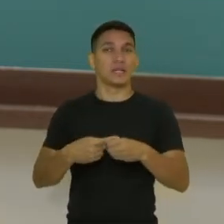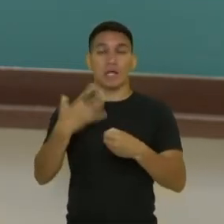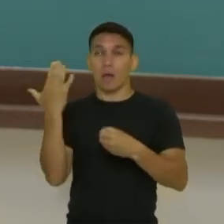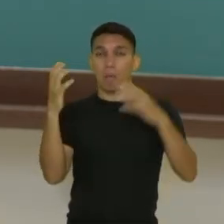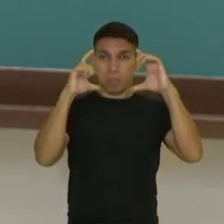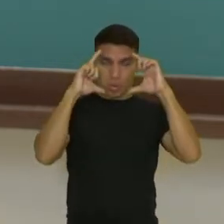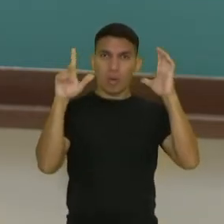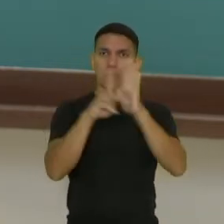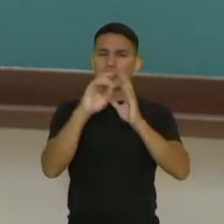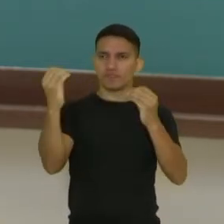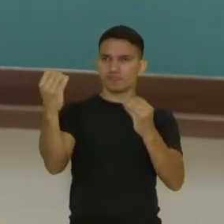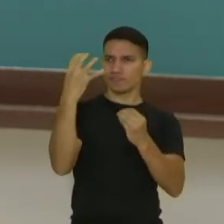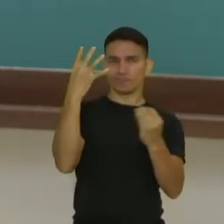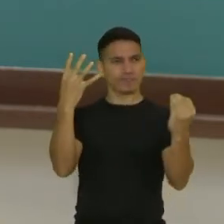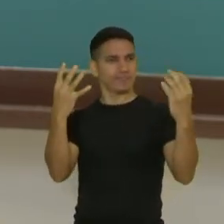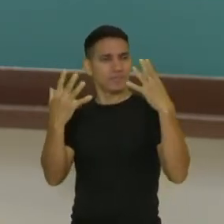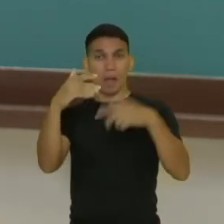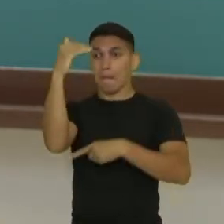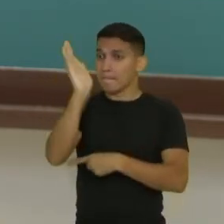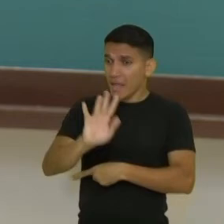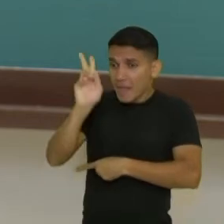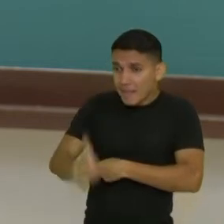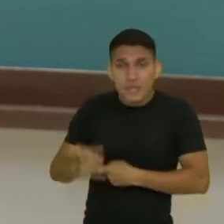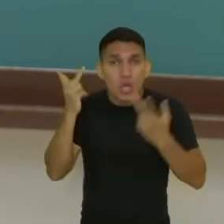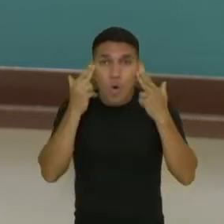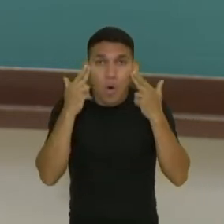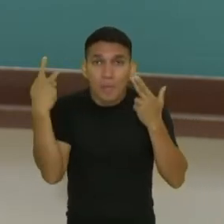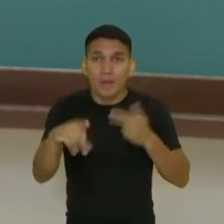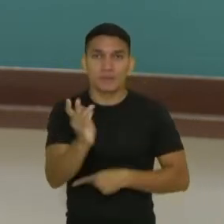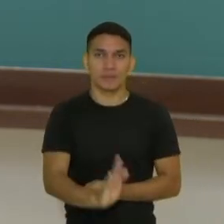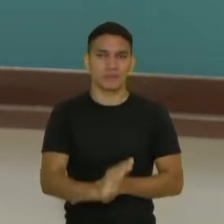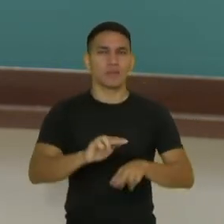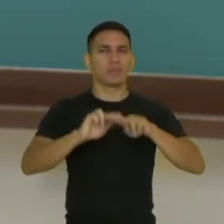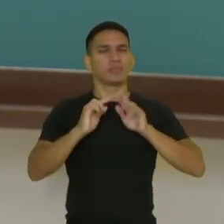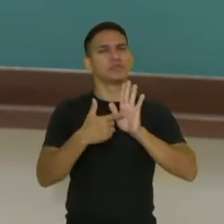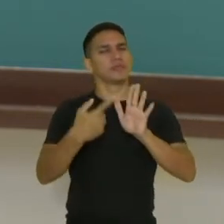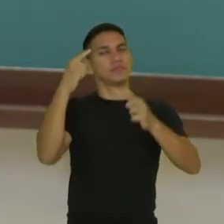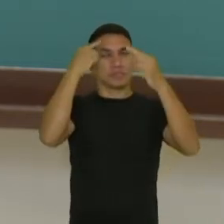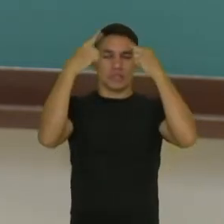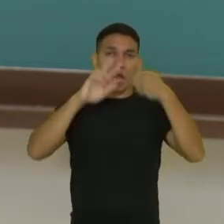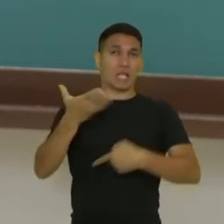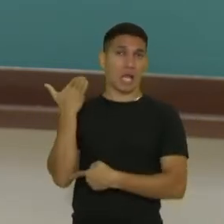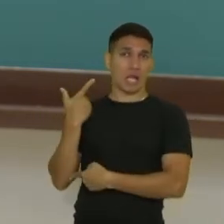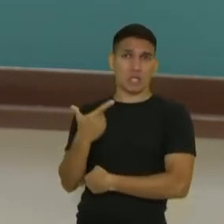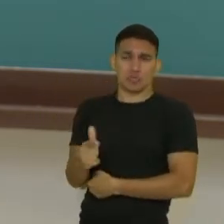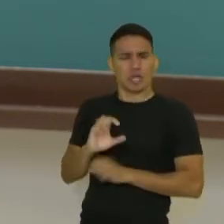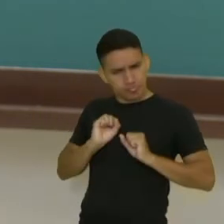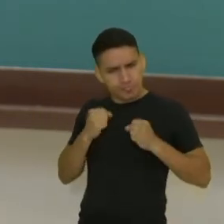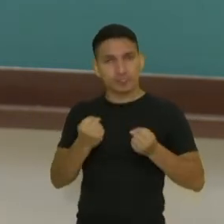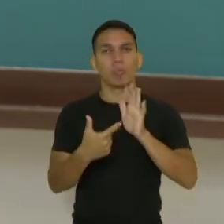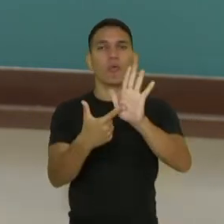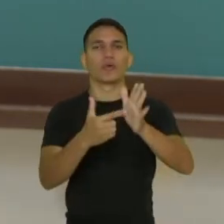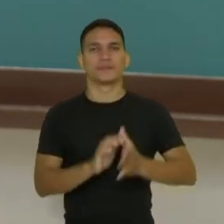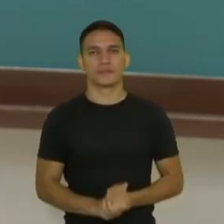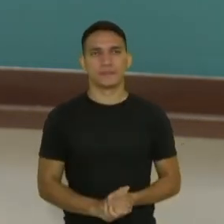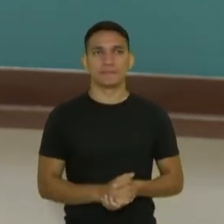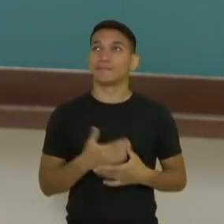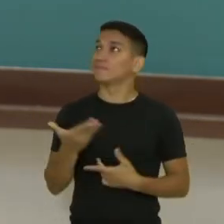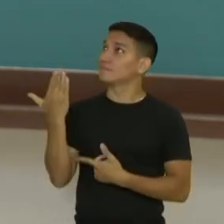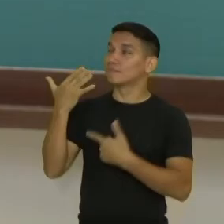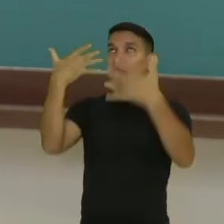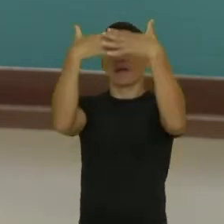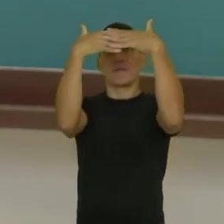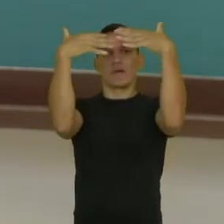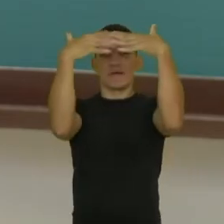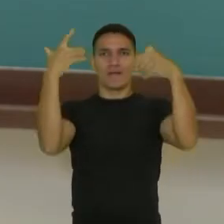comuns do Brasil nas suas pinturas. Então coloca aquelas pessoas comuns do Brasil. Era uma coisa impensada na época e ele tinha ousadia de fazer. E esses tetos